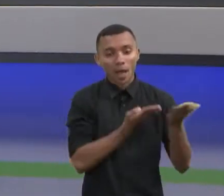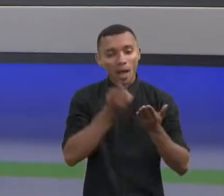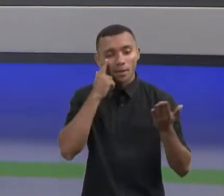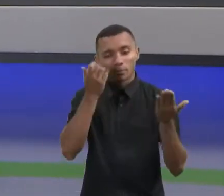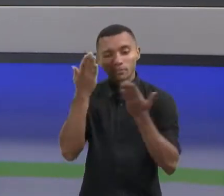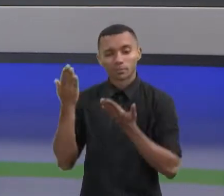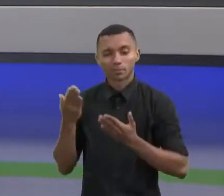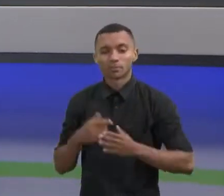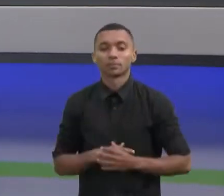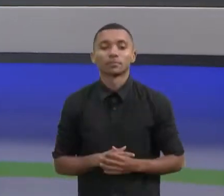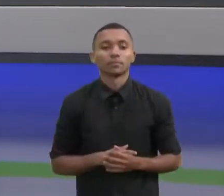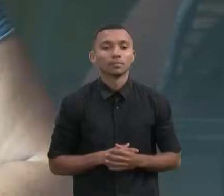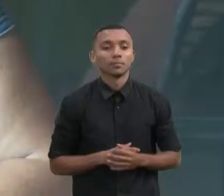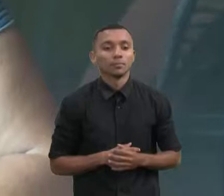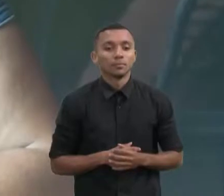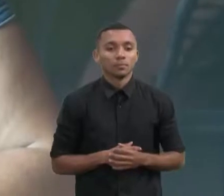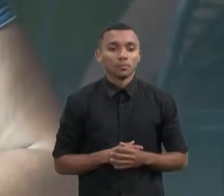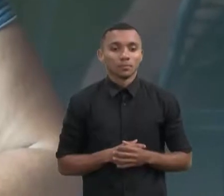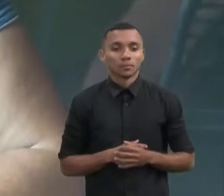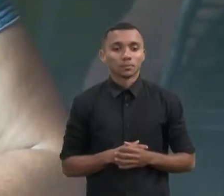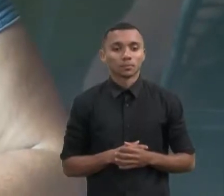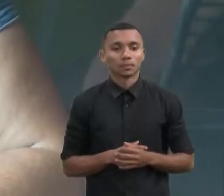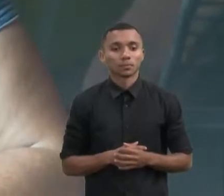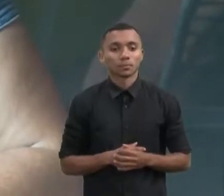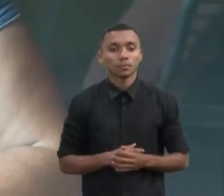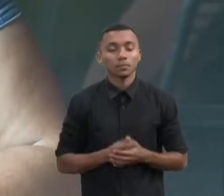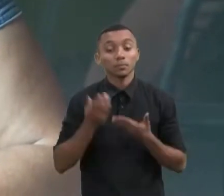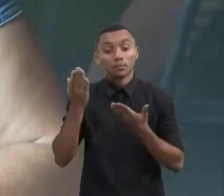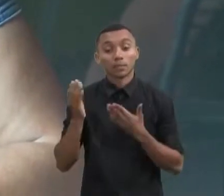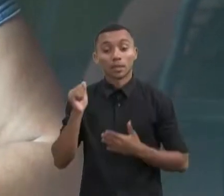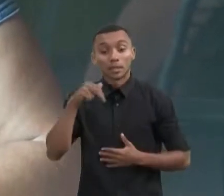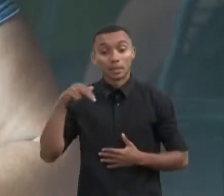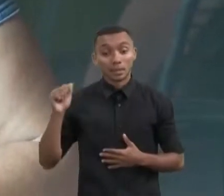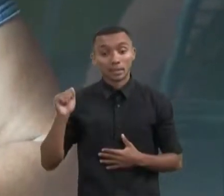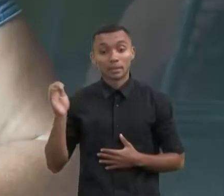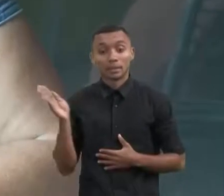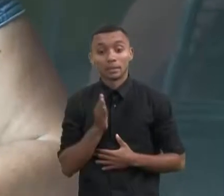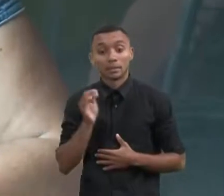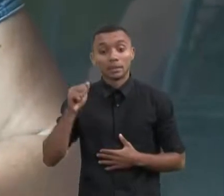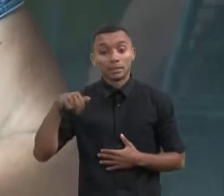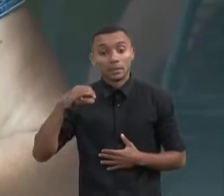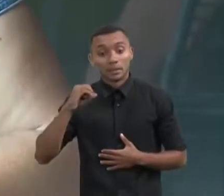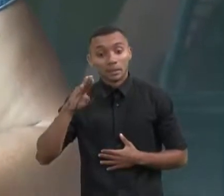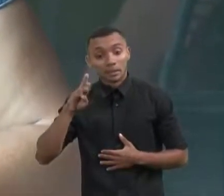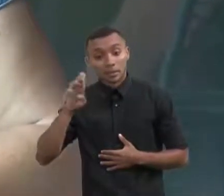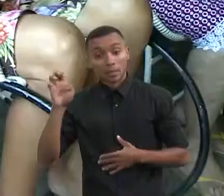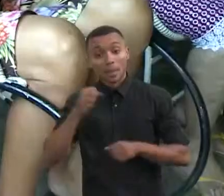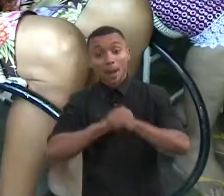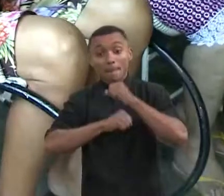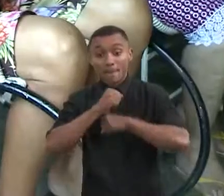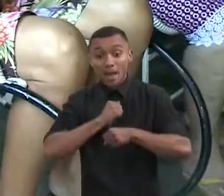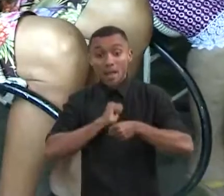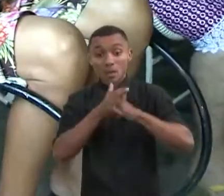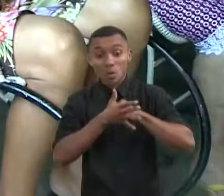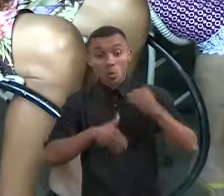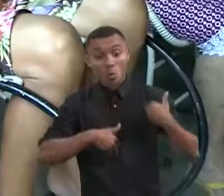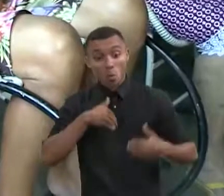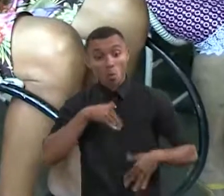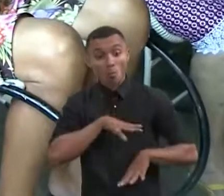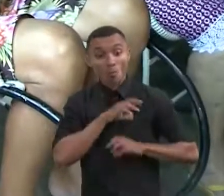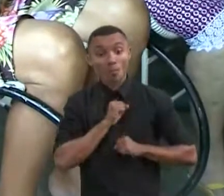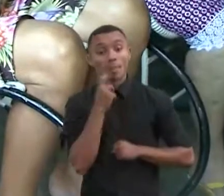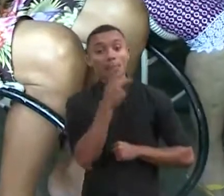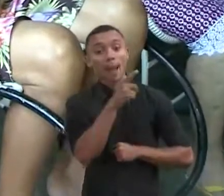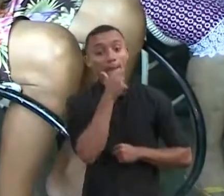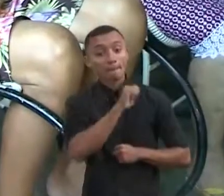de Ítalo Nunes. A dona de casa, Ana Nobre, teve Covid-19 no ano passado. Já os pais dela, que